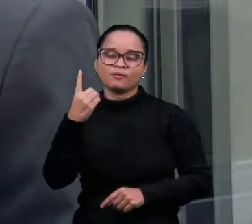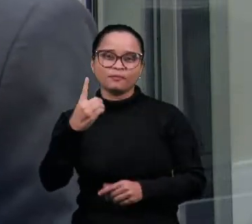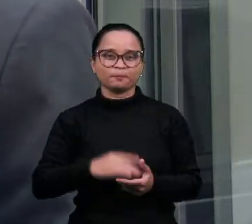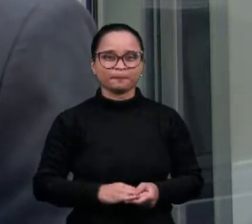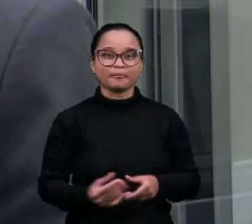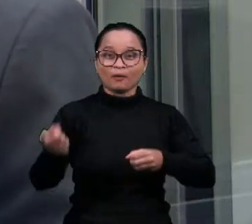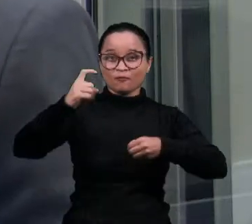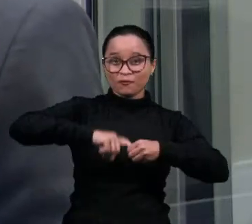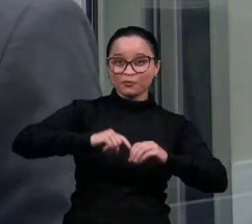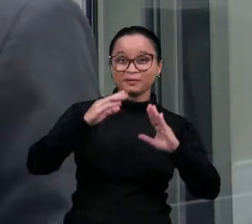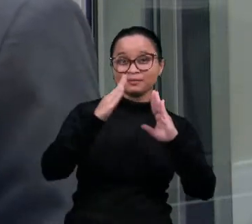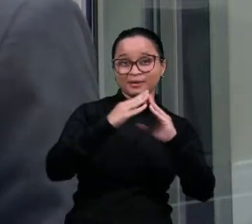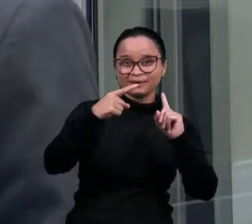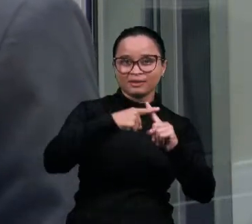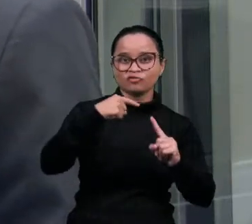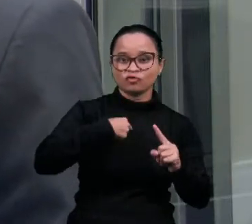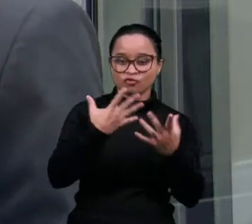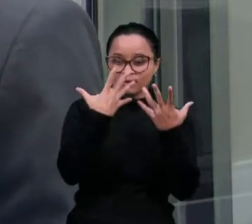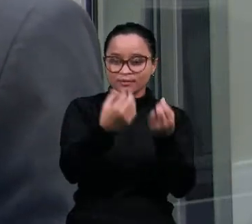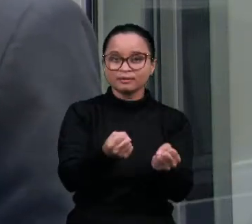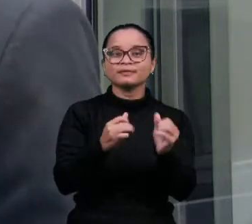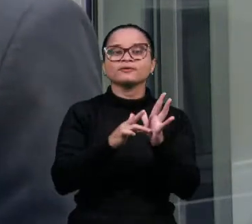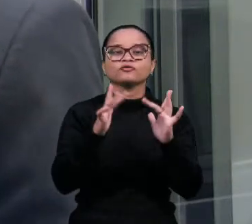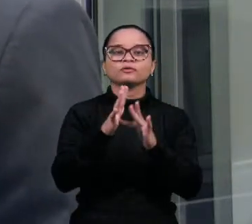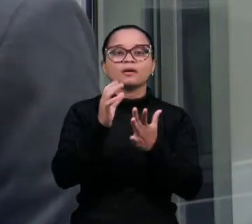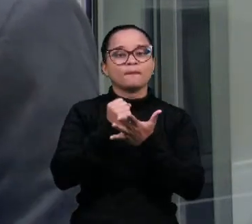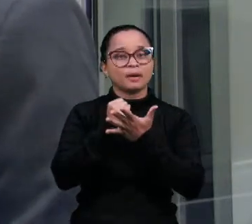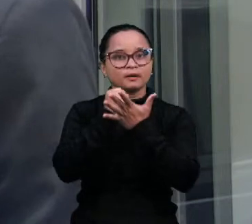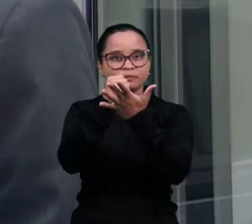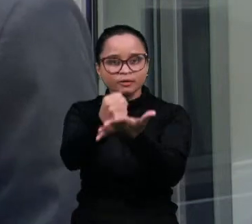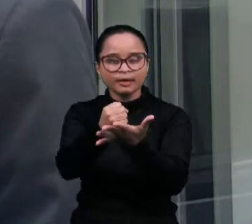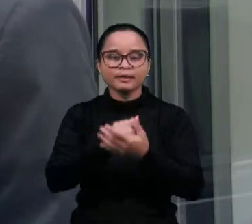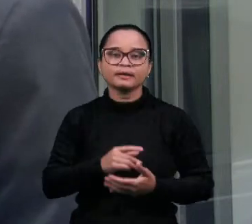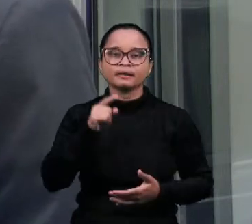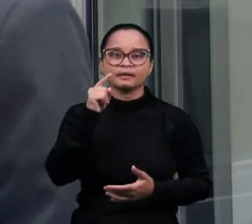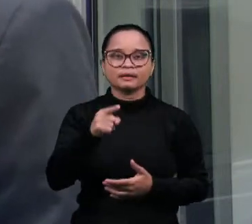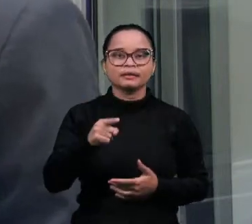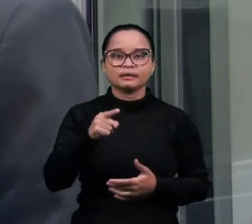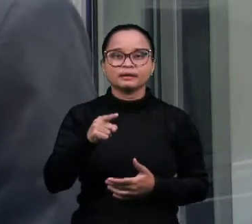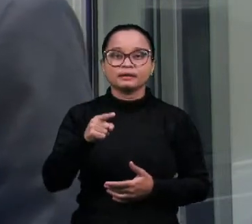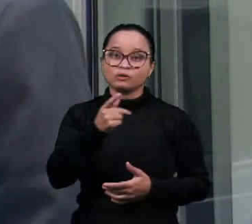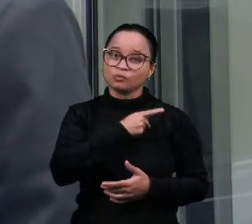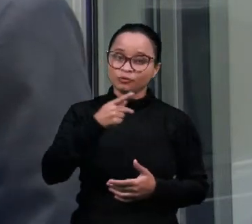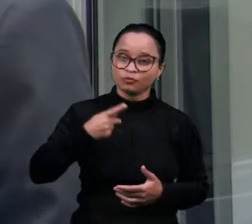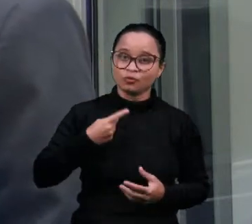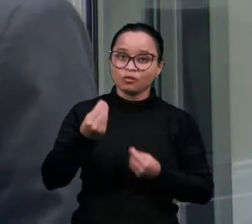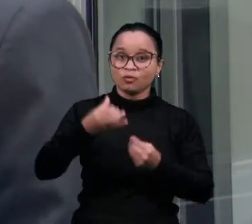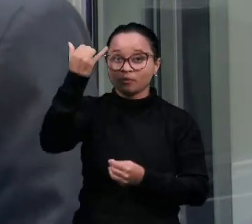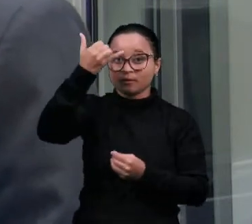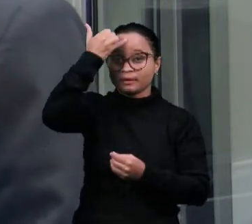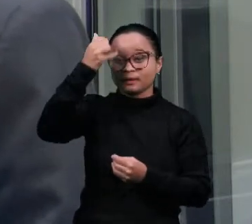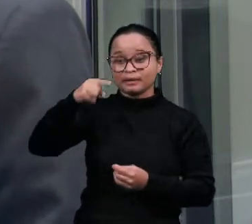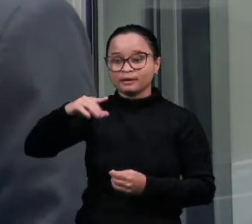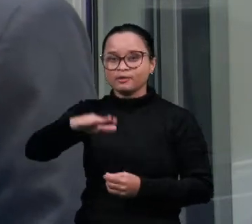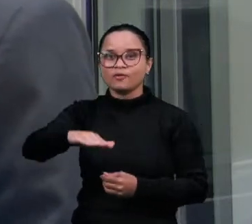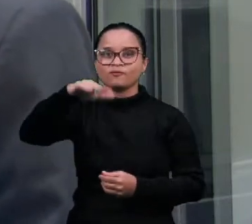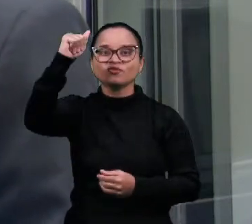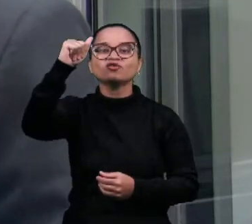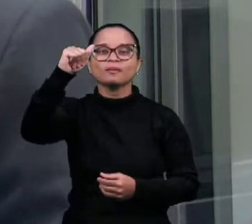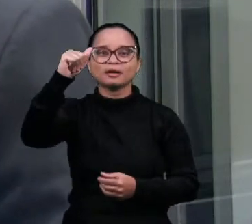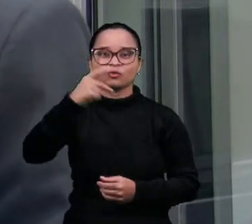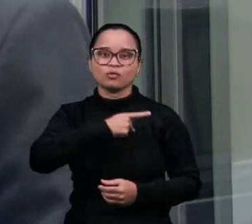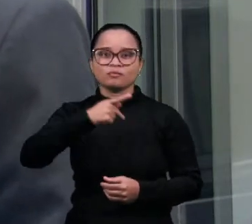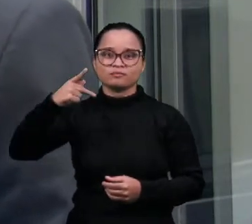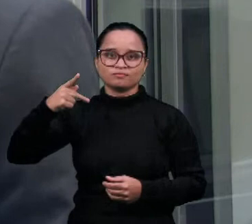me converti. Olha, para ajudar a auxiliar o ministério ali com o ungido. E ali eu fui ordenado, na igreja de Vila Velha